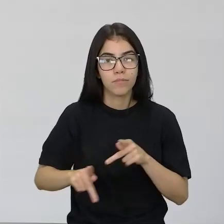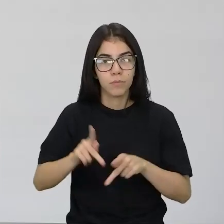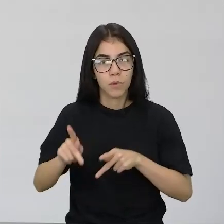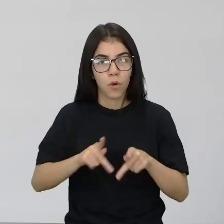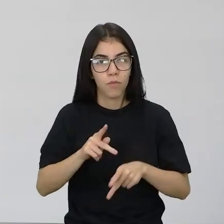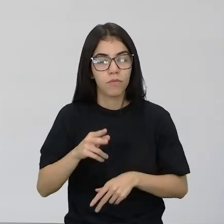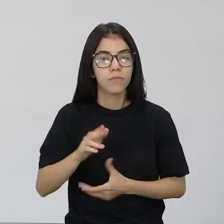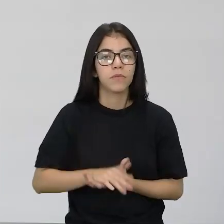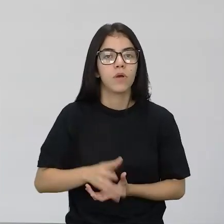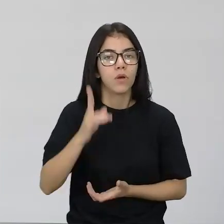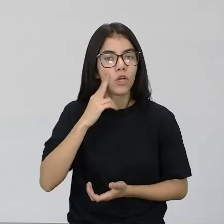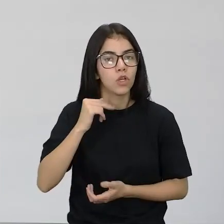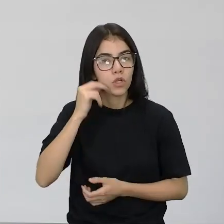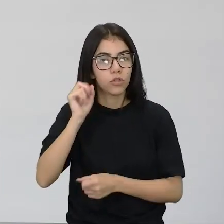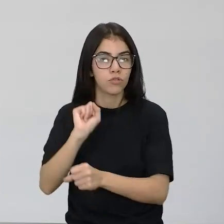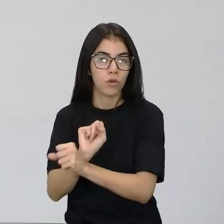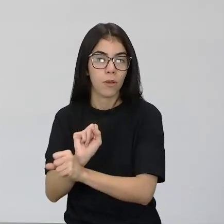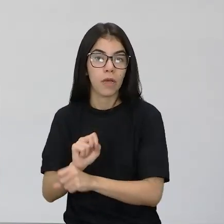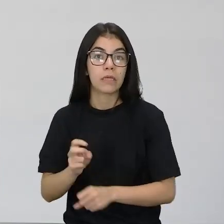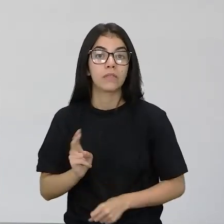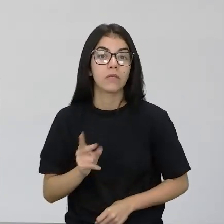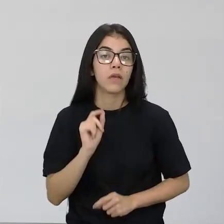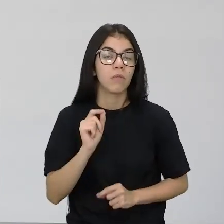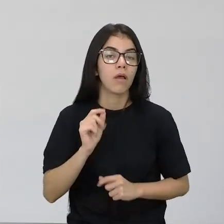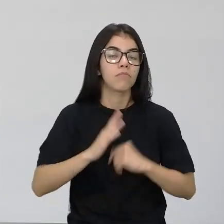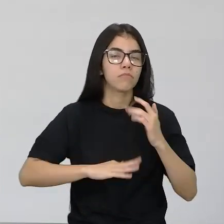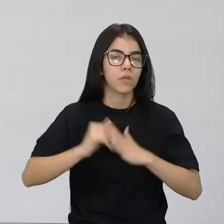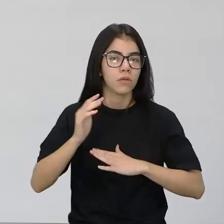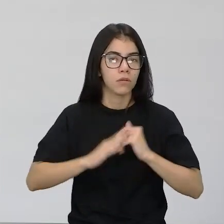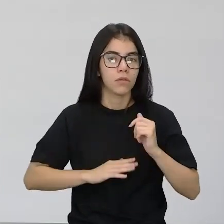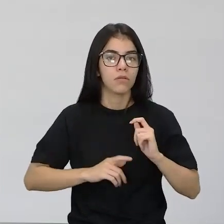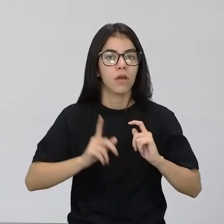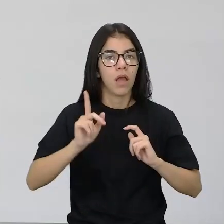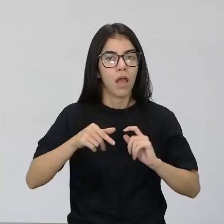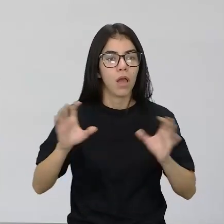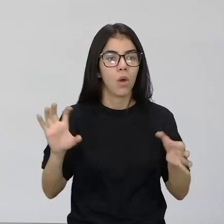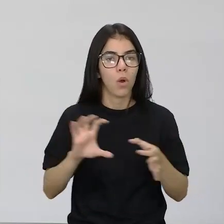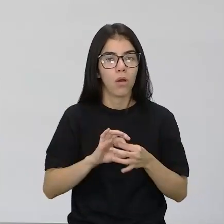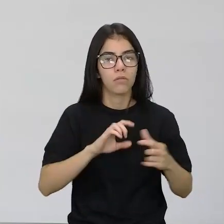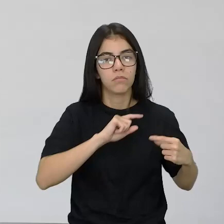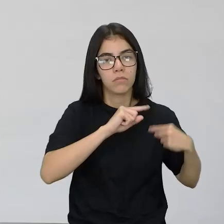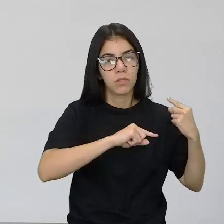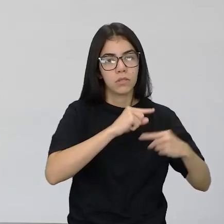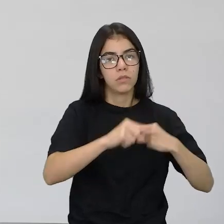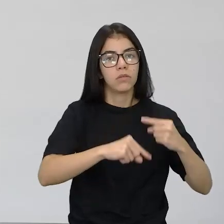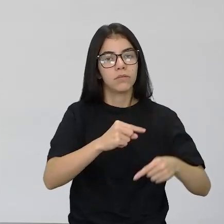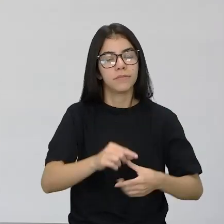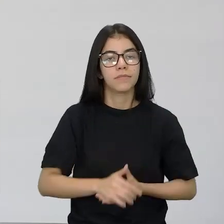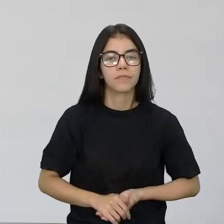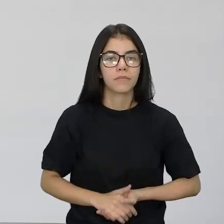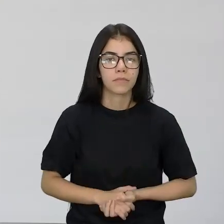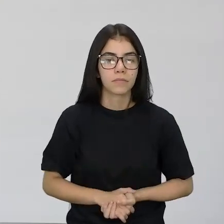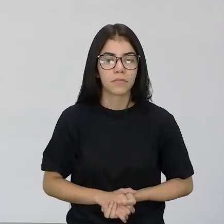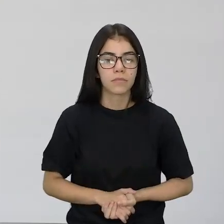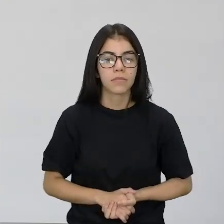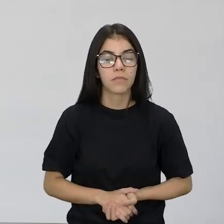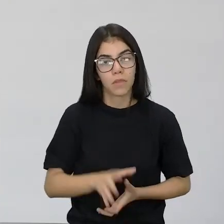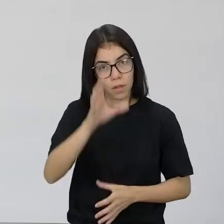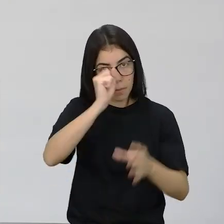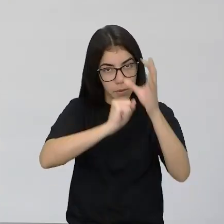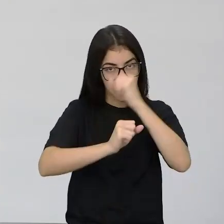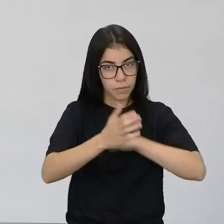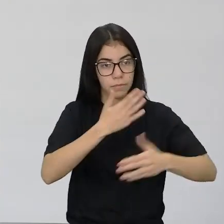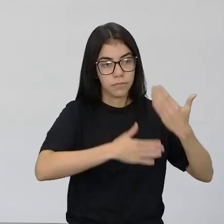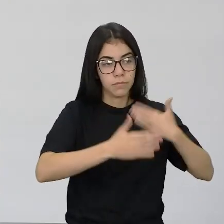quilombo trabalham, eles sempre remetem aí à sua ancestralidade, aquilo que eles aprenderam aí, os seus ancestrais, o